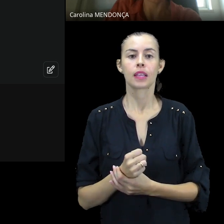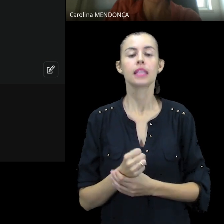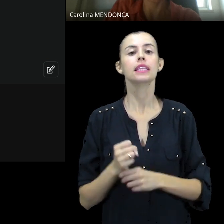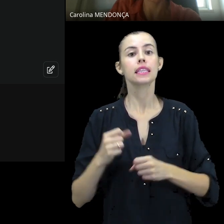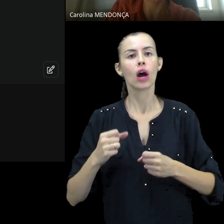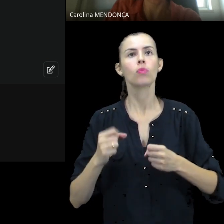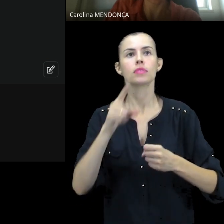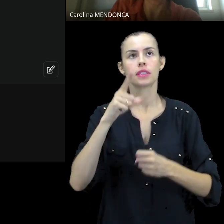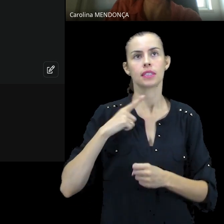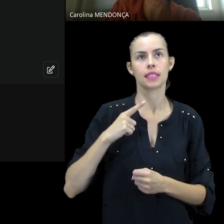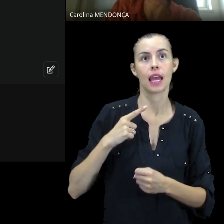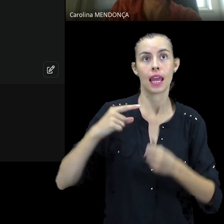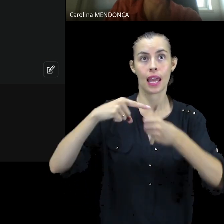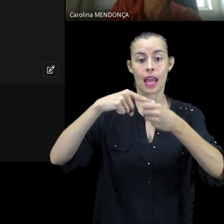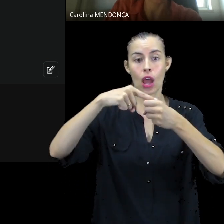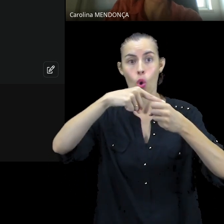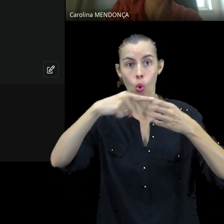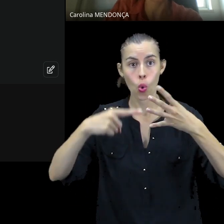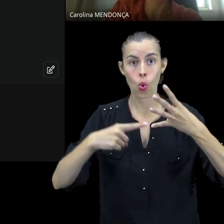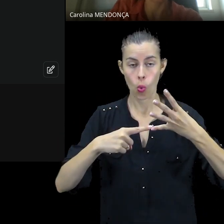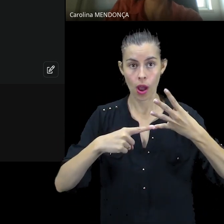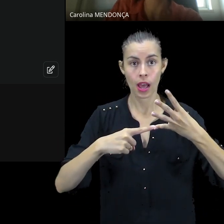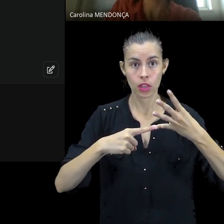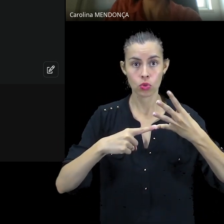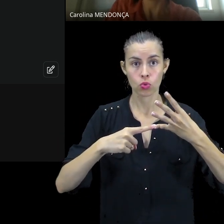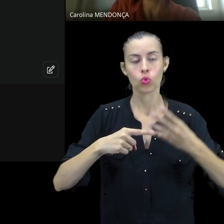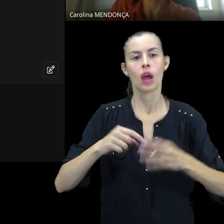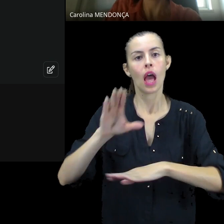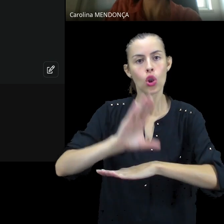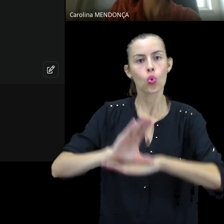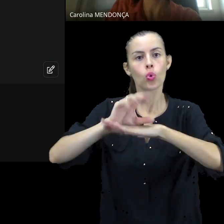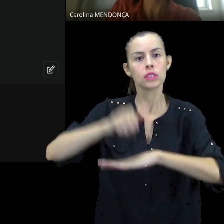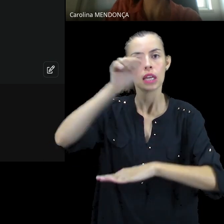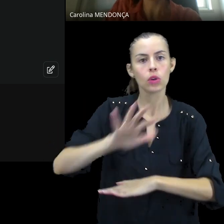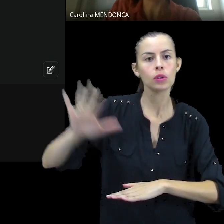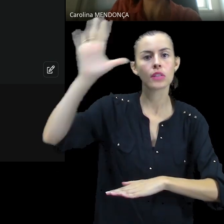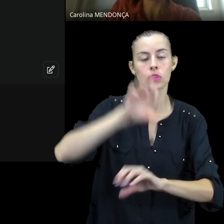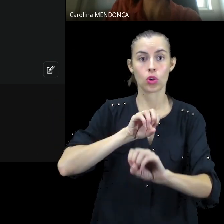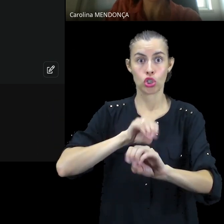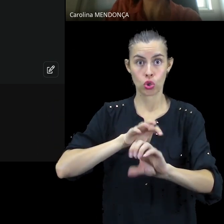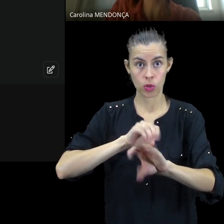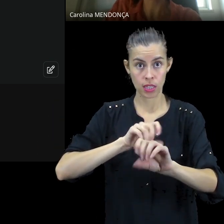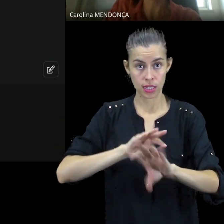essas 4 diretrizes do Conselho Nacional de Educação, fazendo também